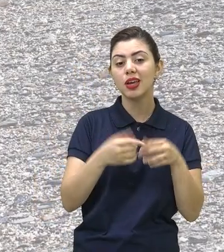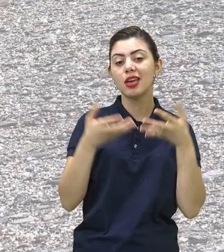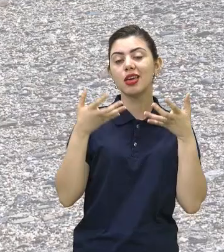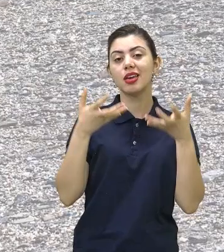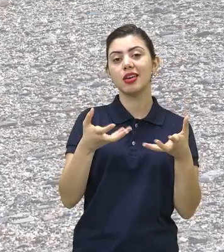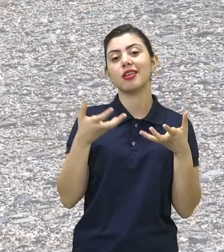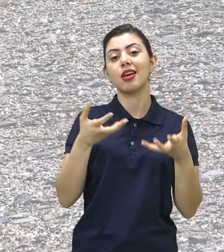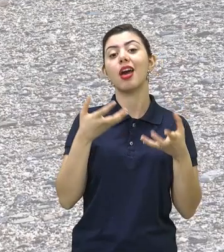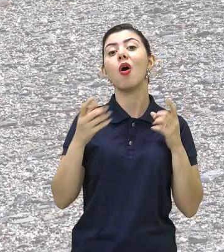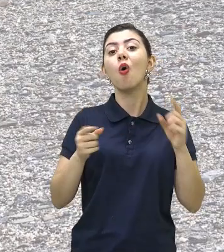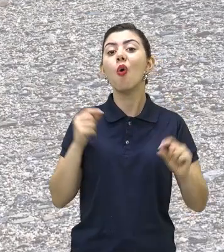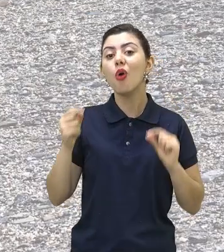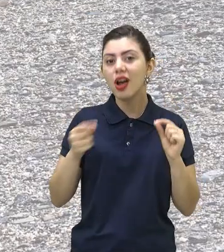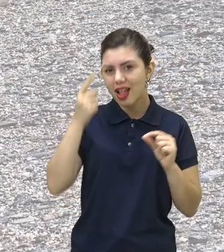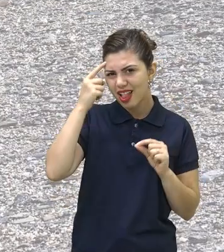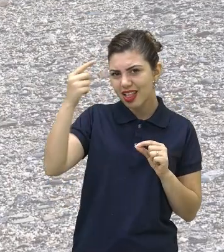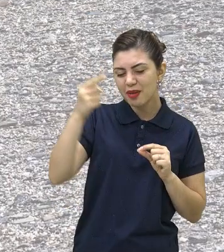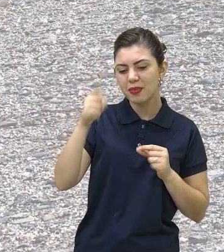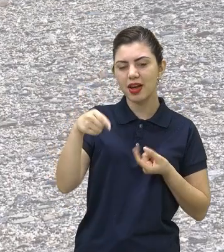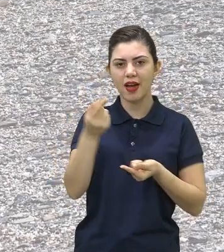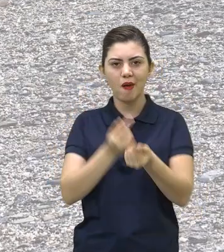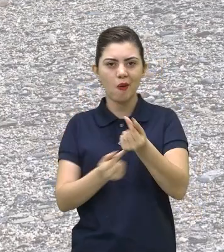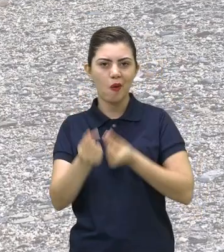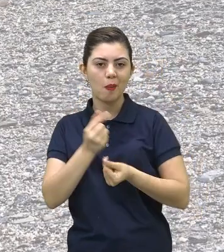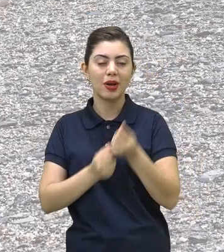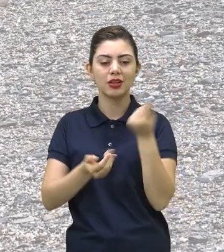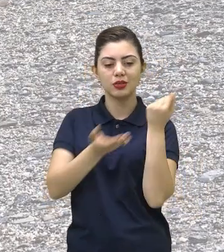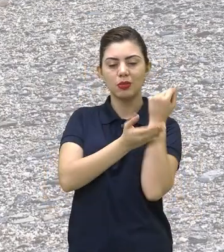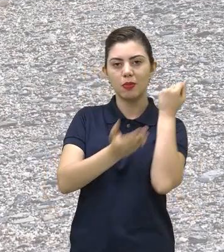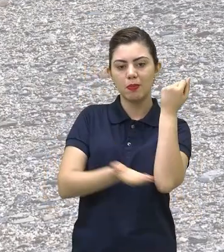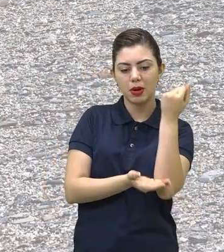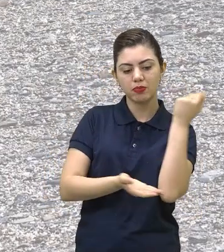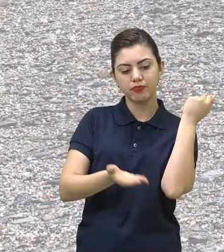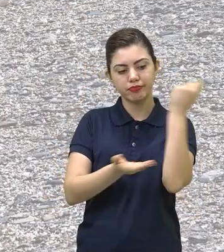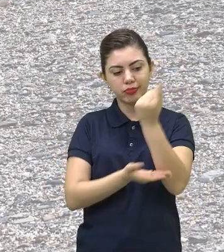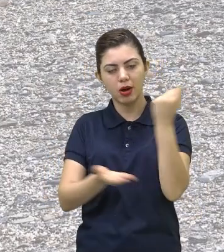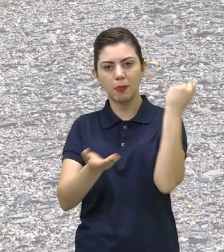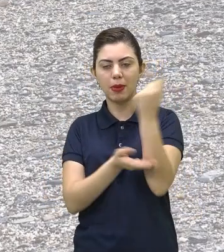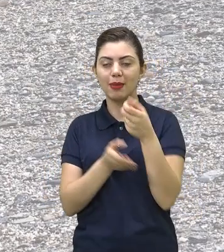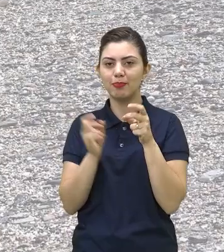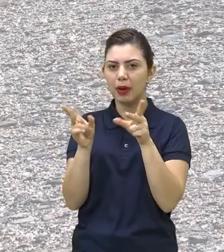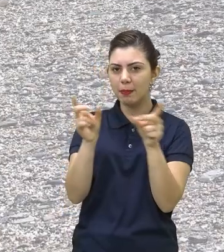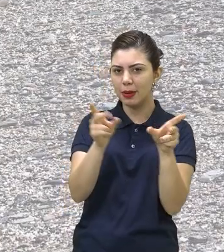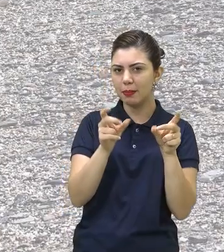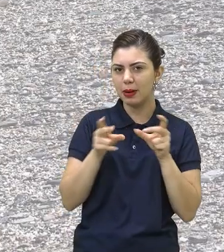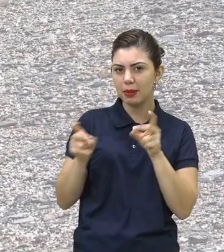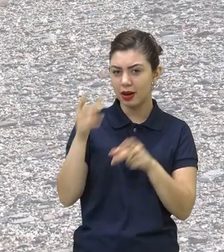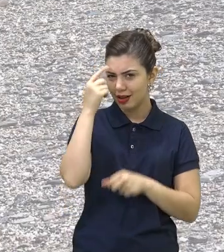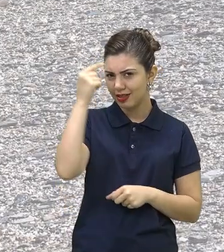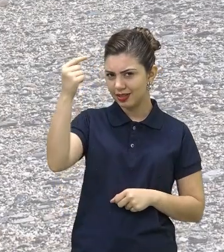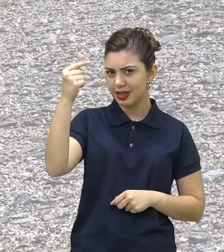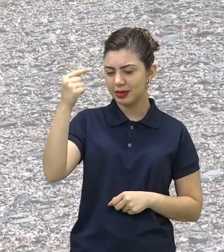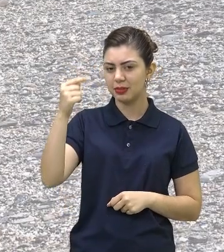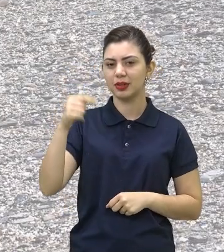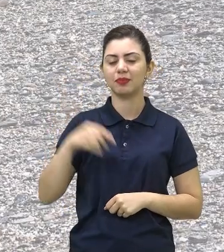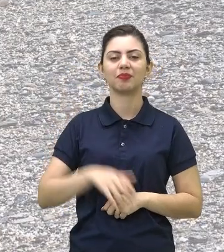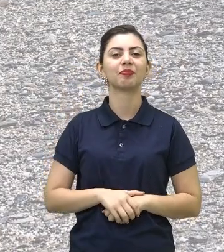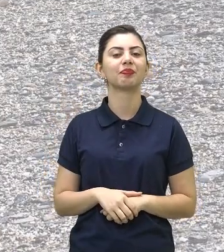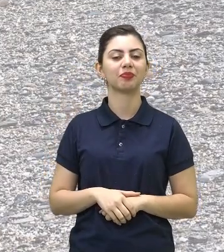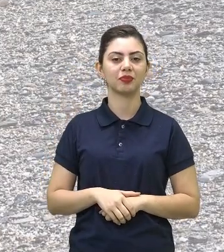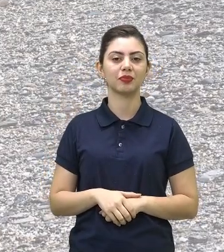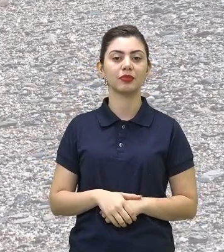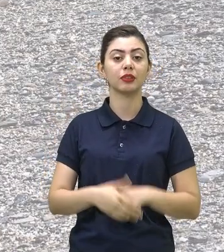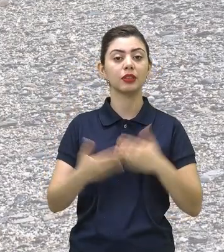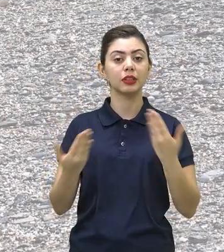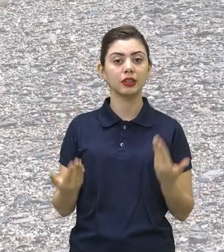participar desse comércio, então, que é o quê? A extração do pau-brasil. Lembra? Faz aí, não é